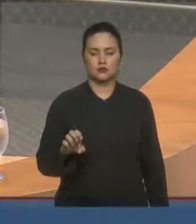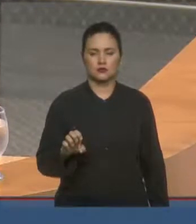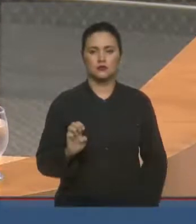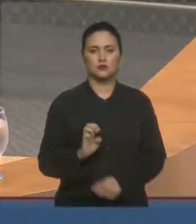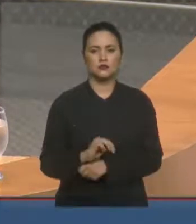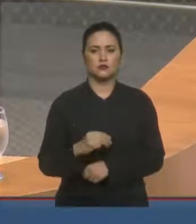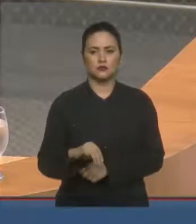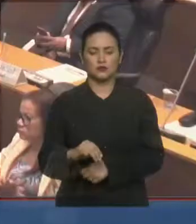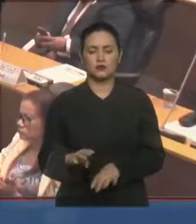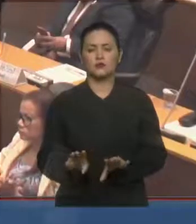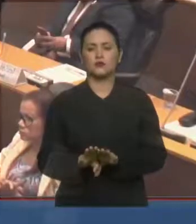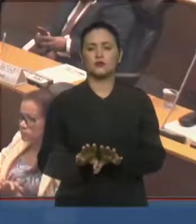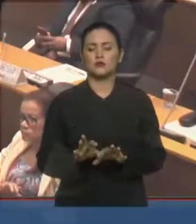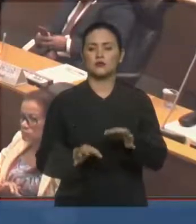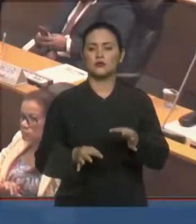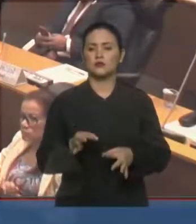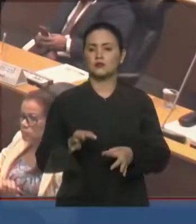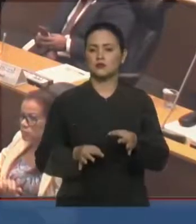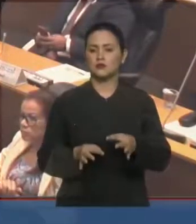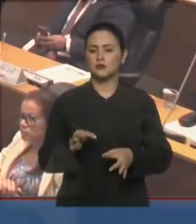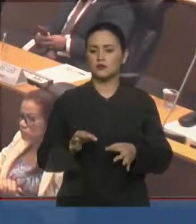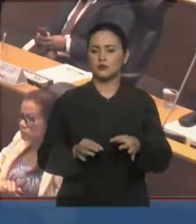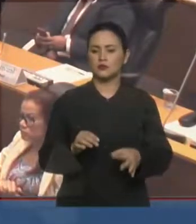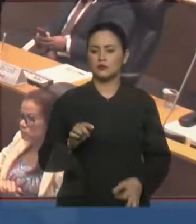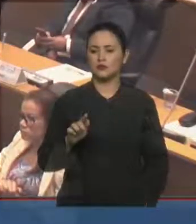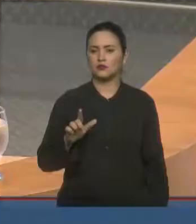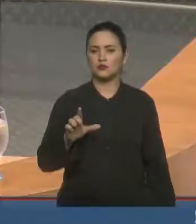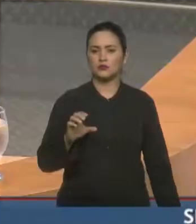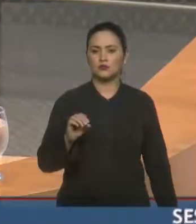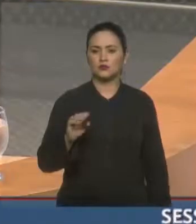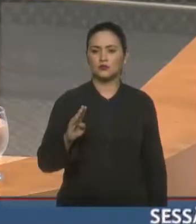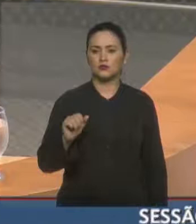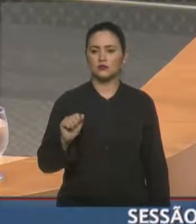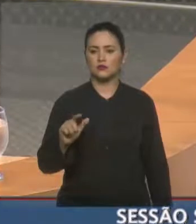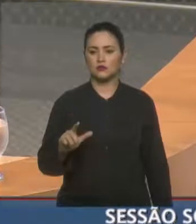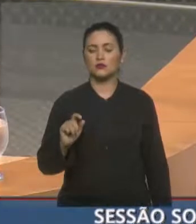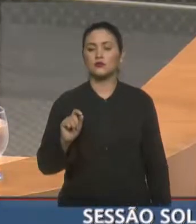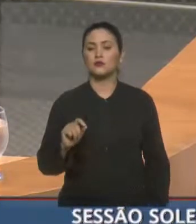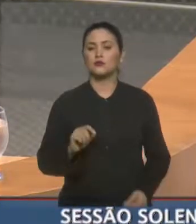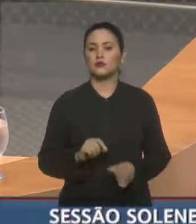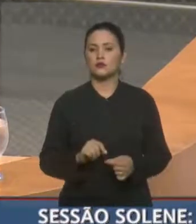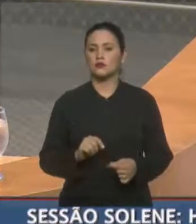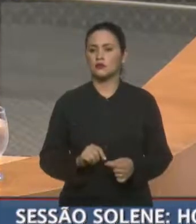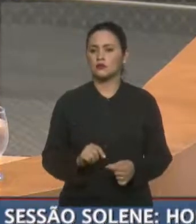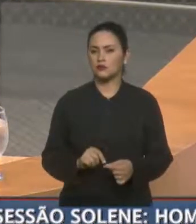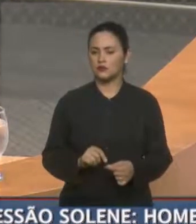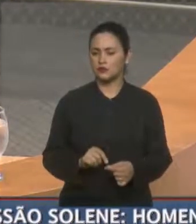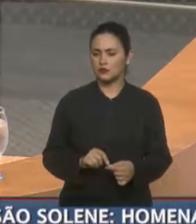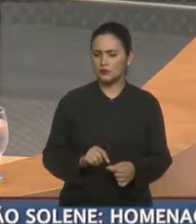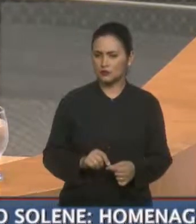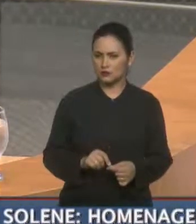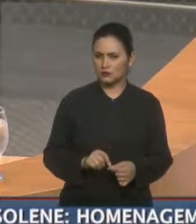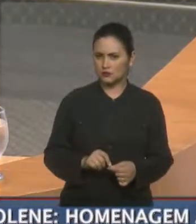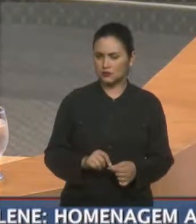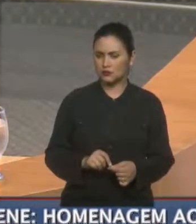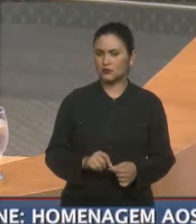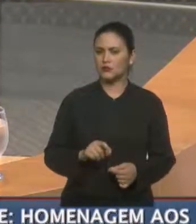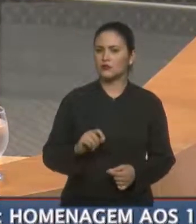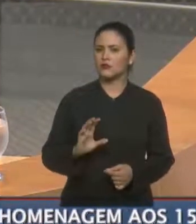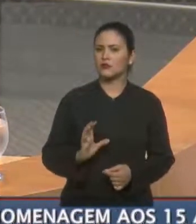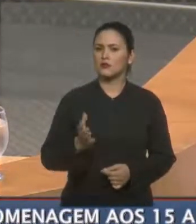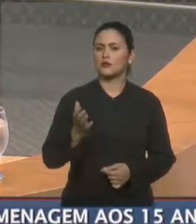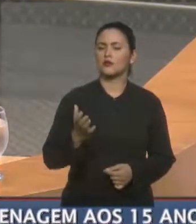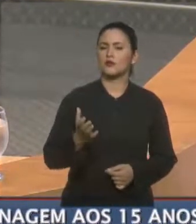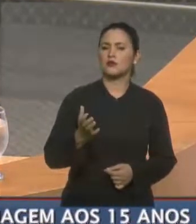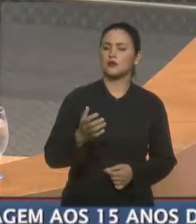e também a Justiça Global, né, que levaram os casos ocorridos na década de 90,